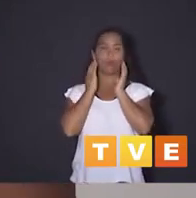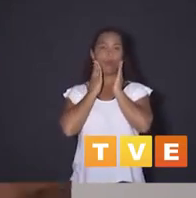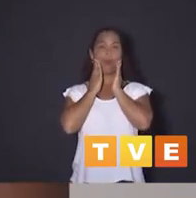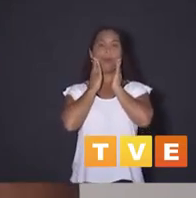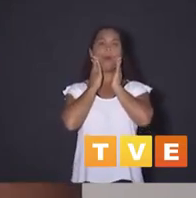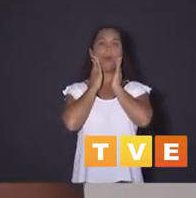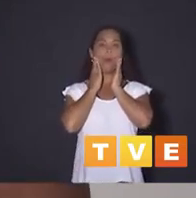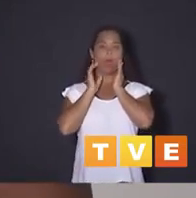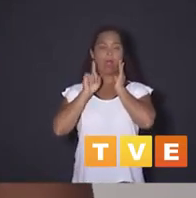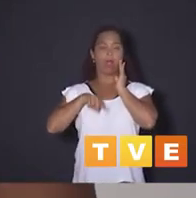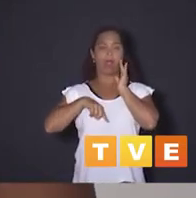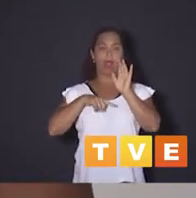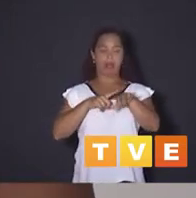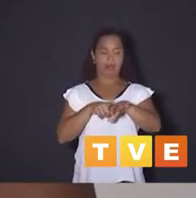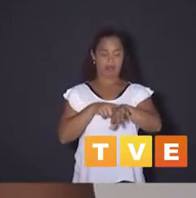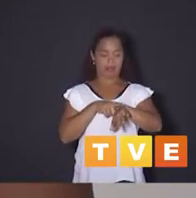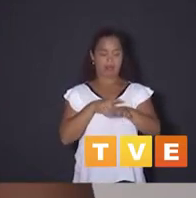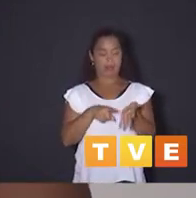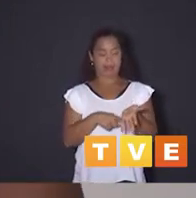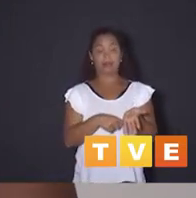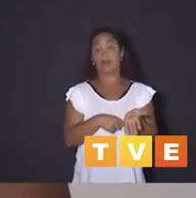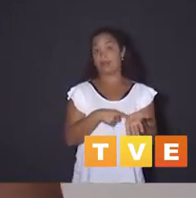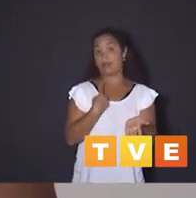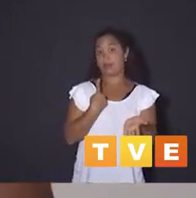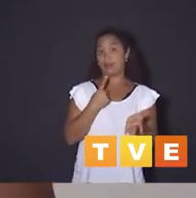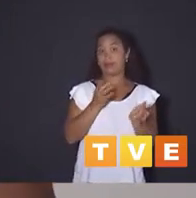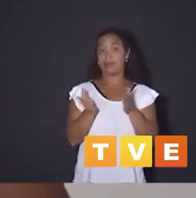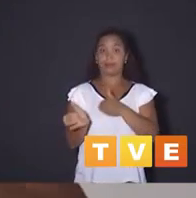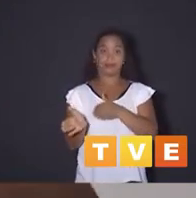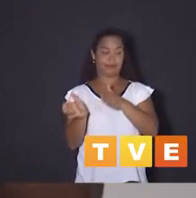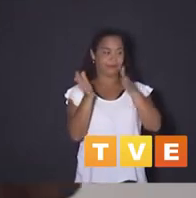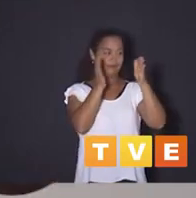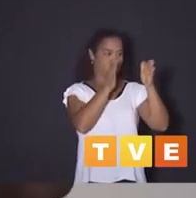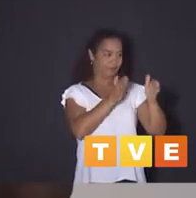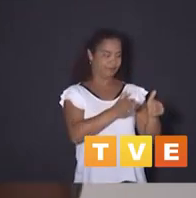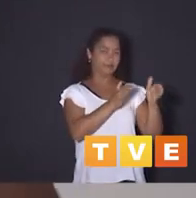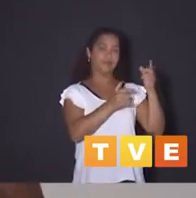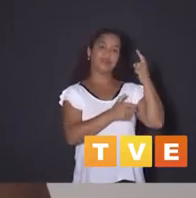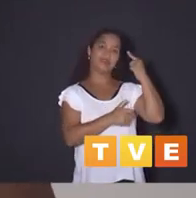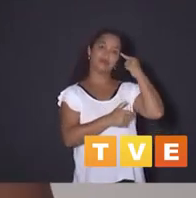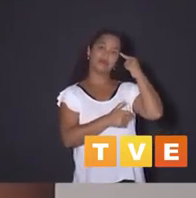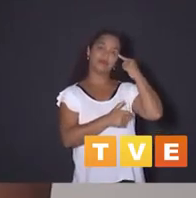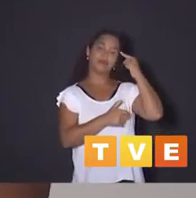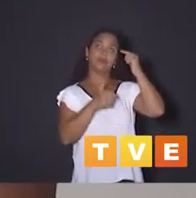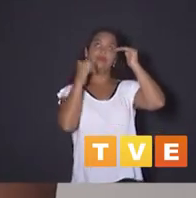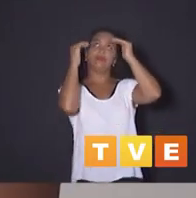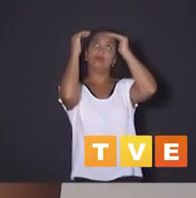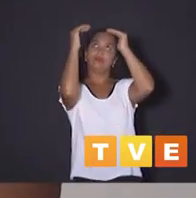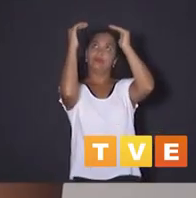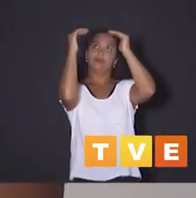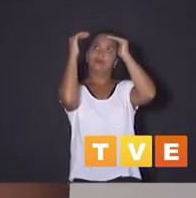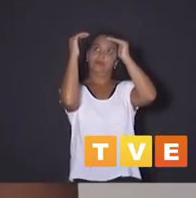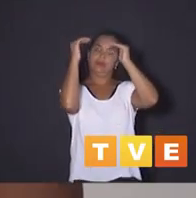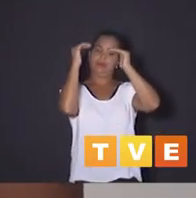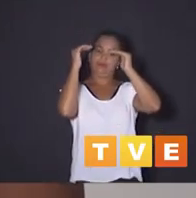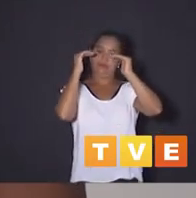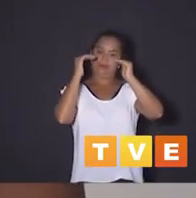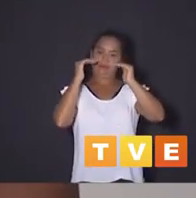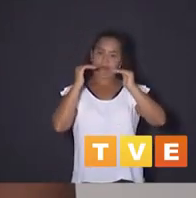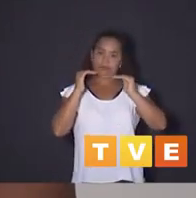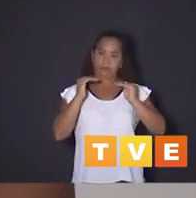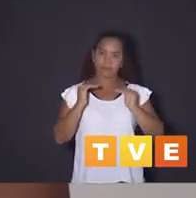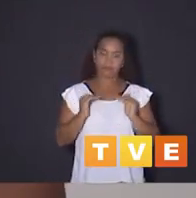nomes da intelectualidade não é por outro lado na e pensando na sear kia constituída né que